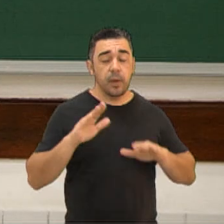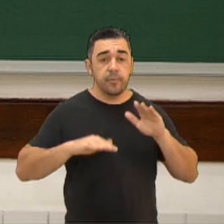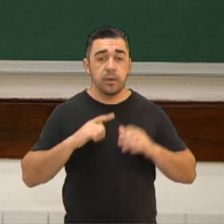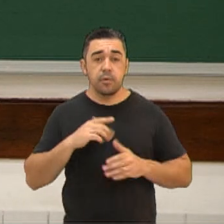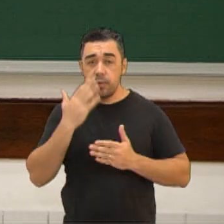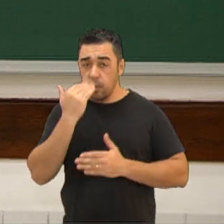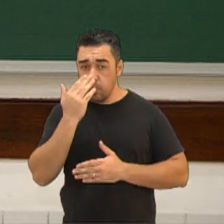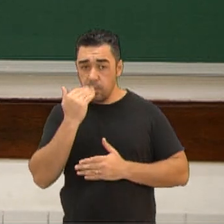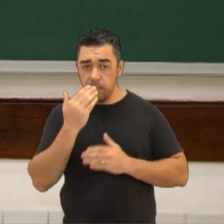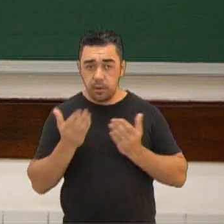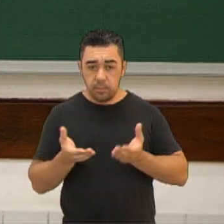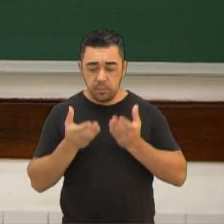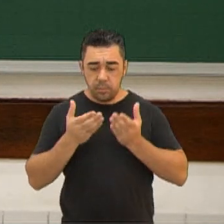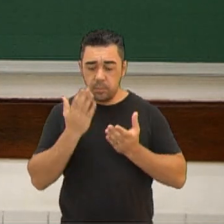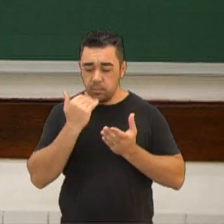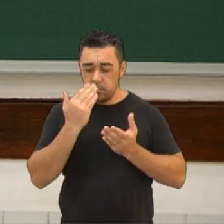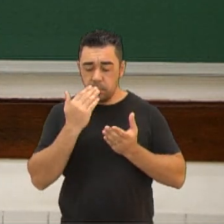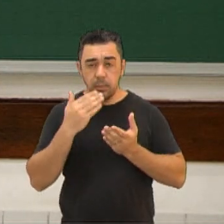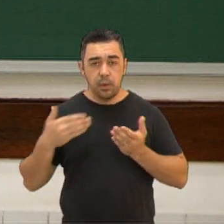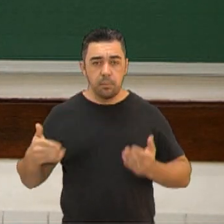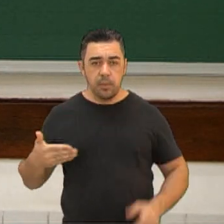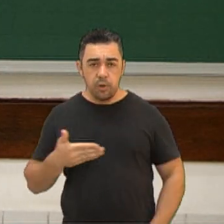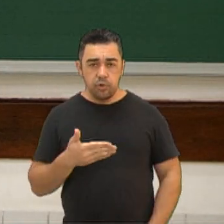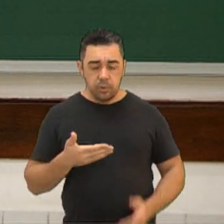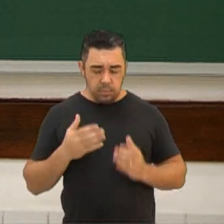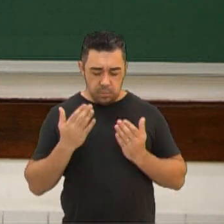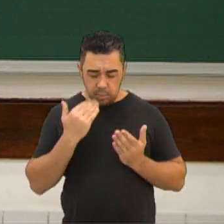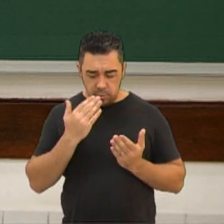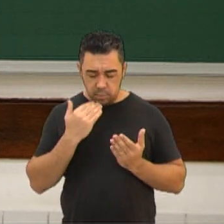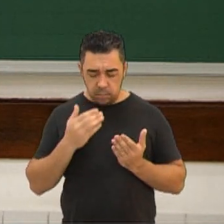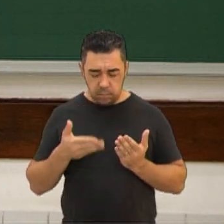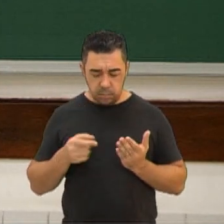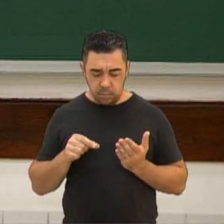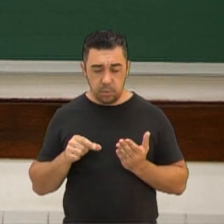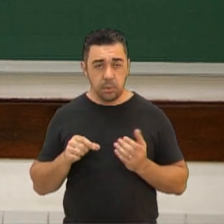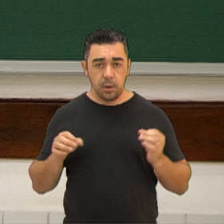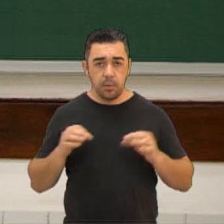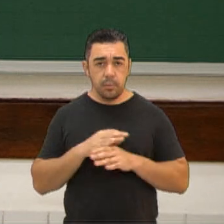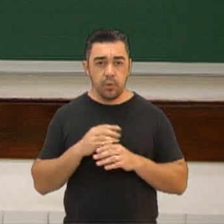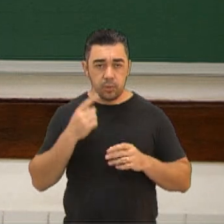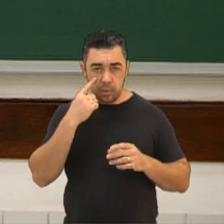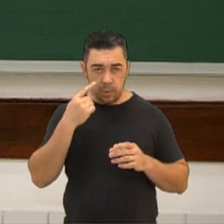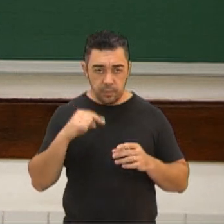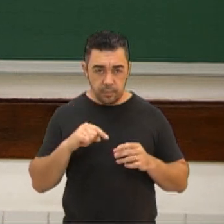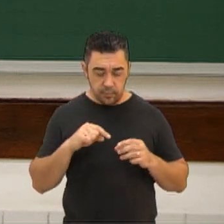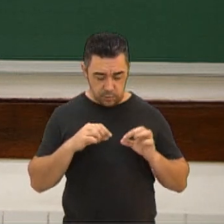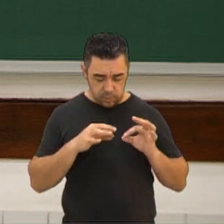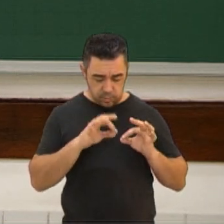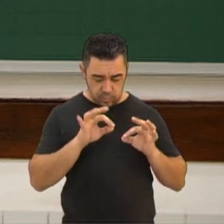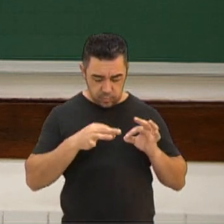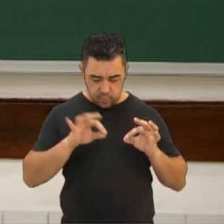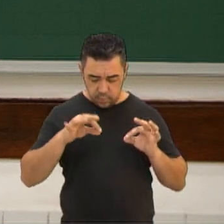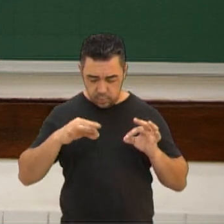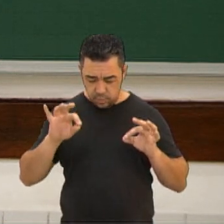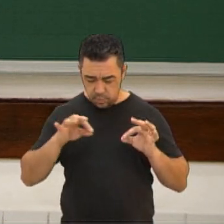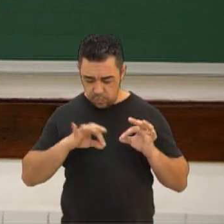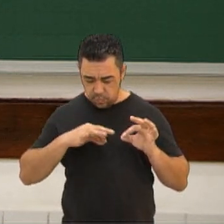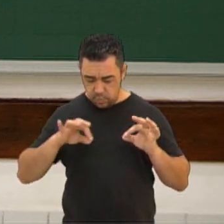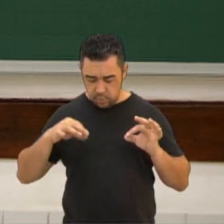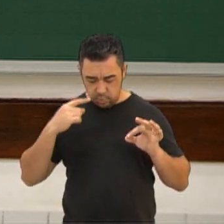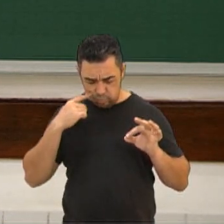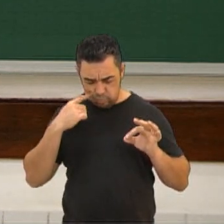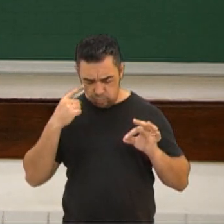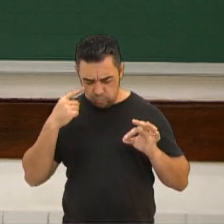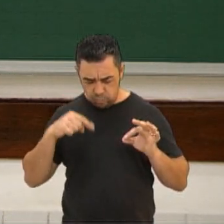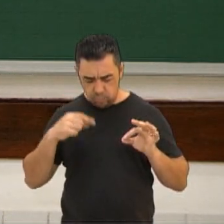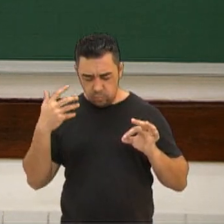comendo um prato com um peixe no ateliê e ele terminou de comer e ficou os ossos do peixe. E ele achou